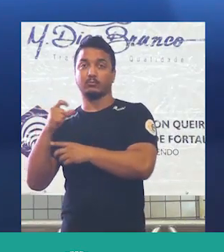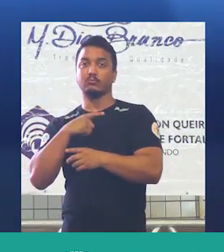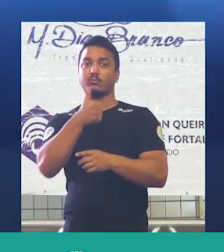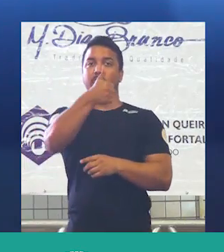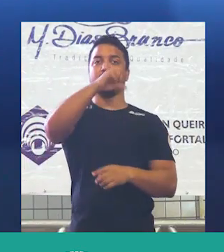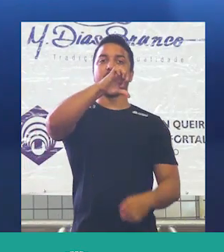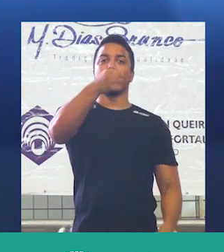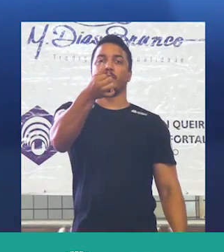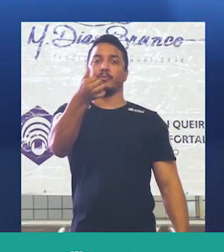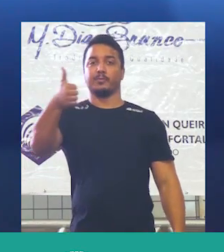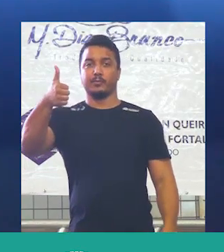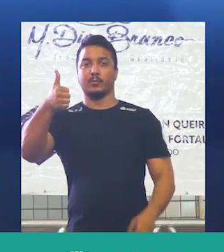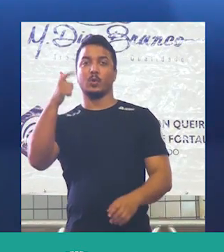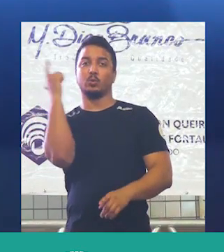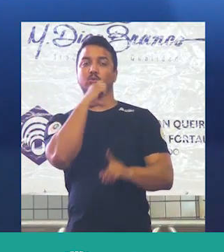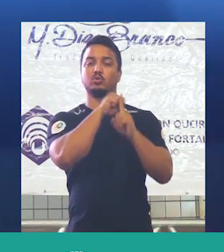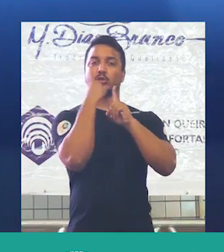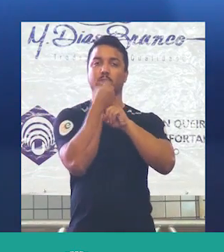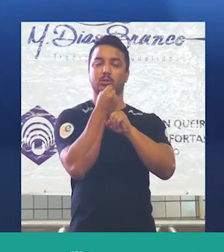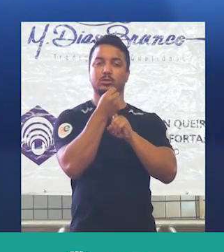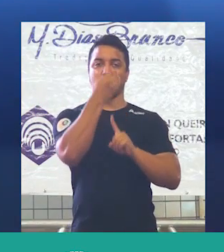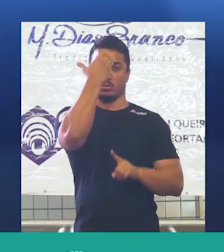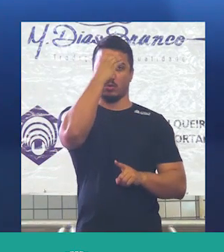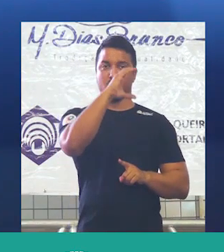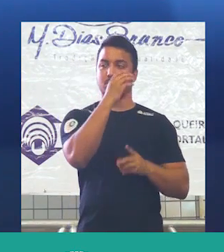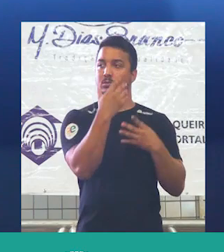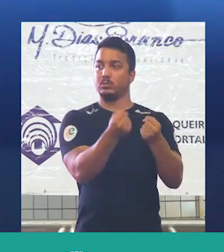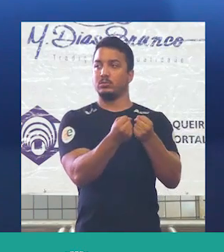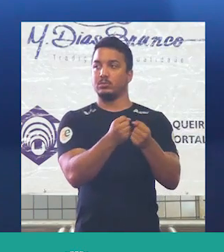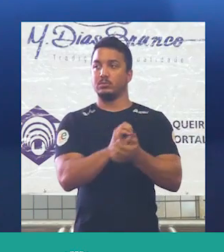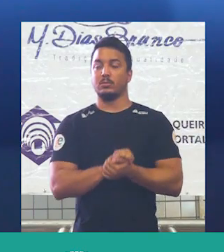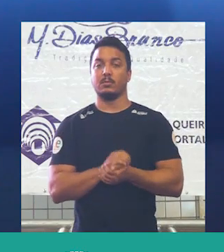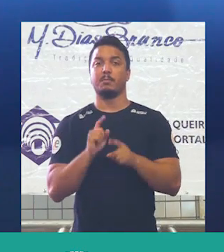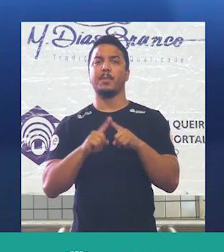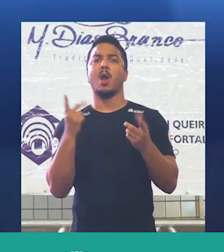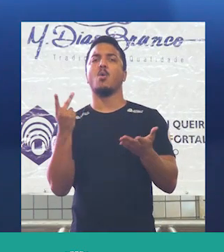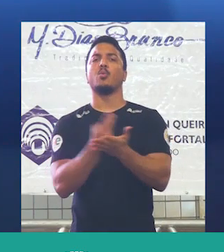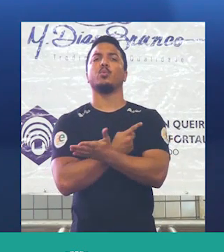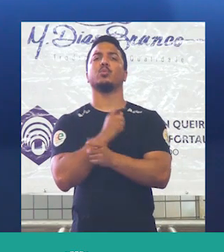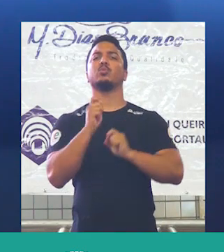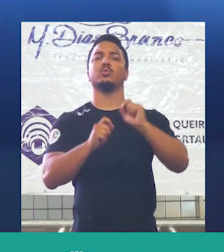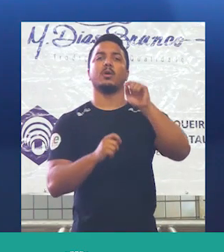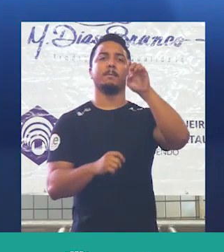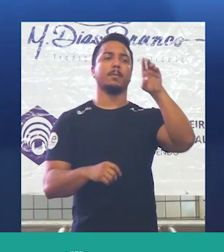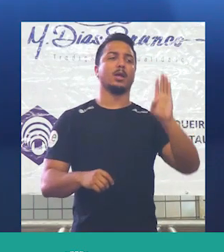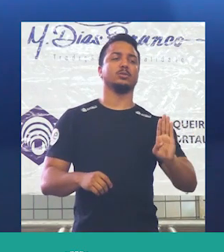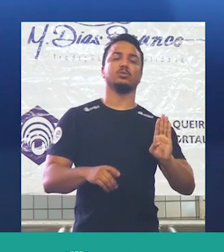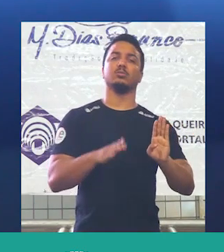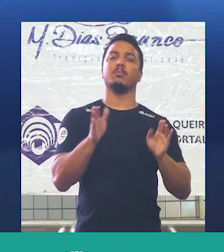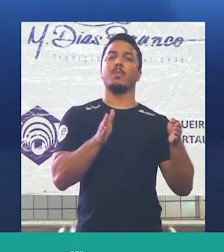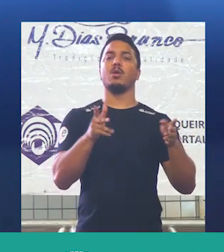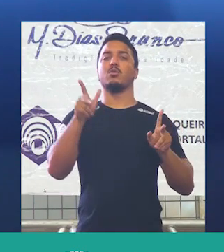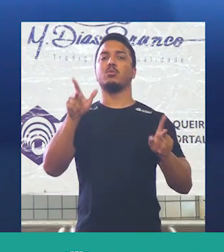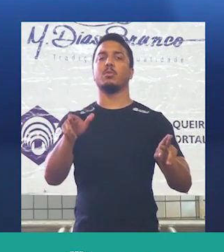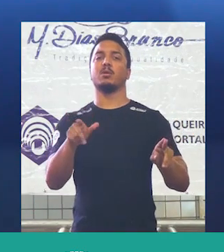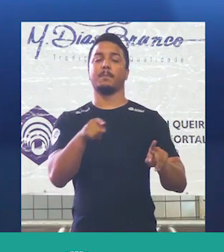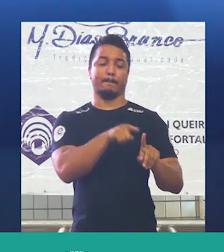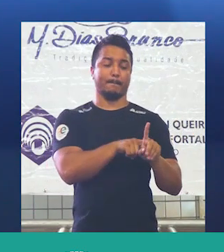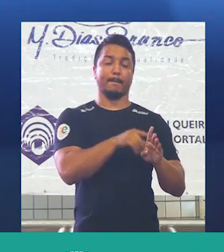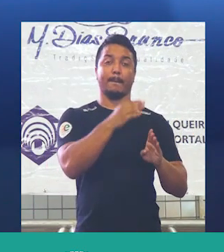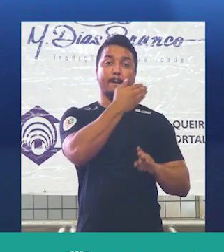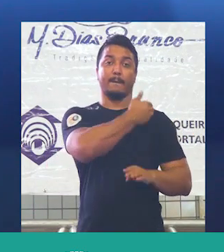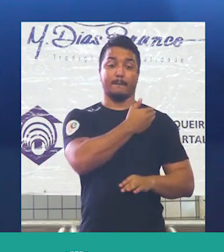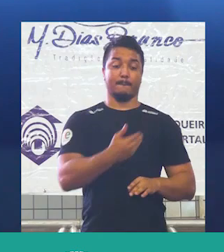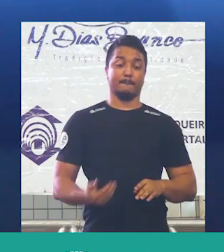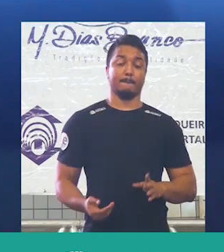1961, Cuba tornou-se socialista. Agora, olha o que estava acontecendo no Brasil. Um